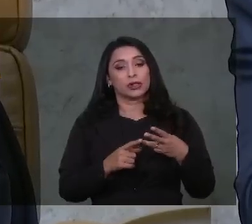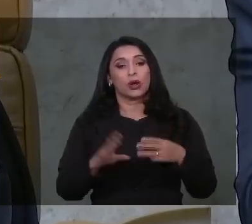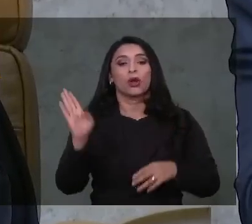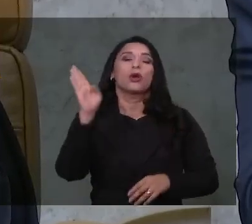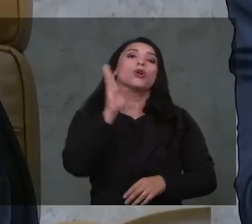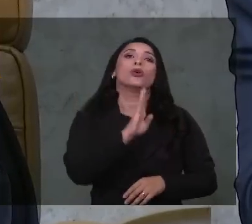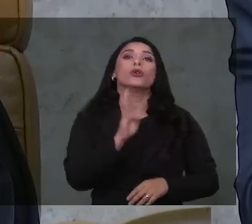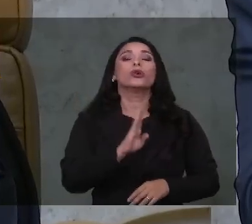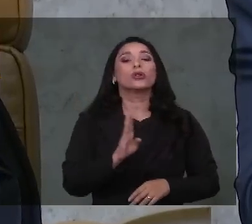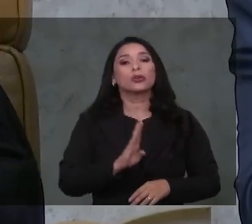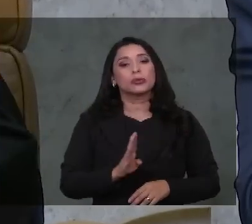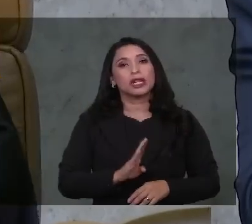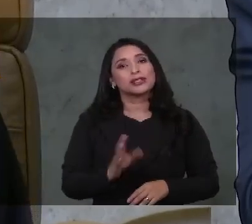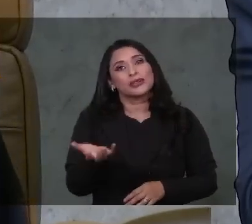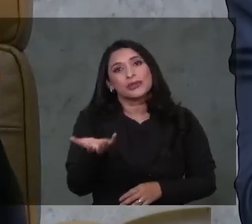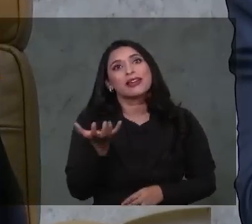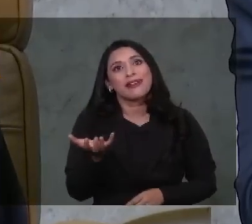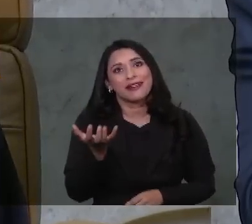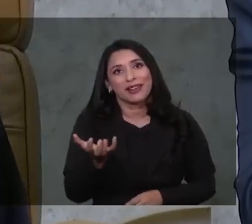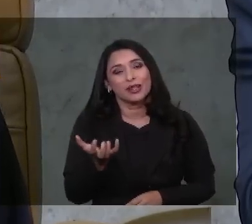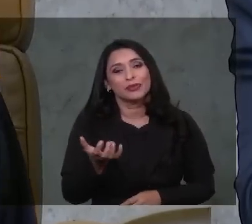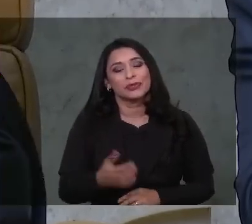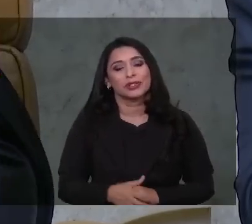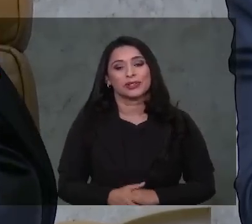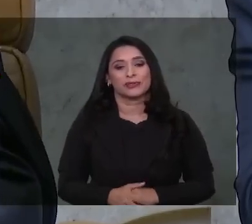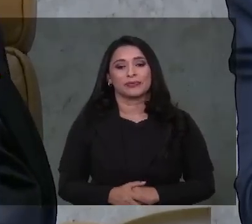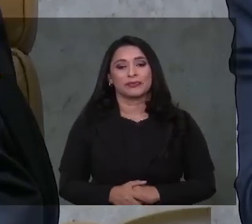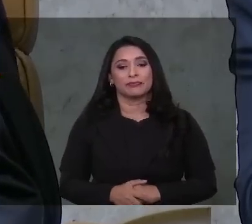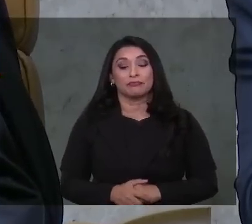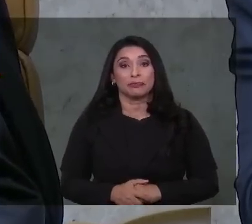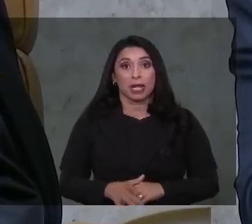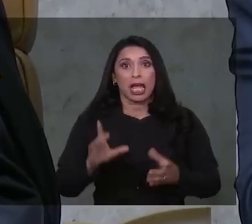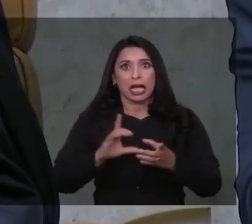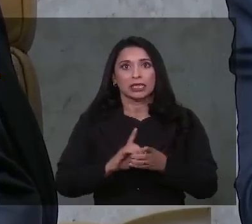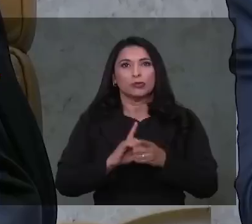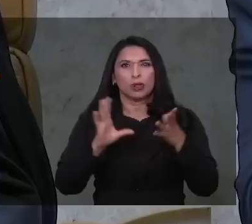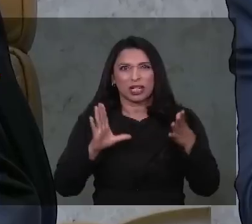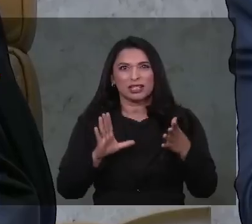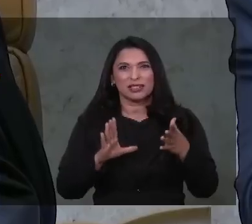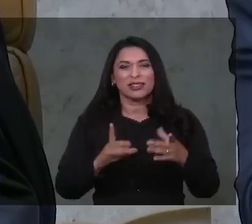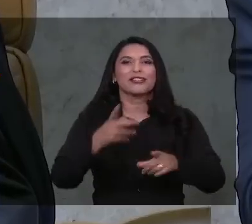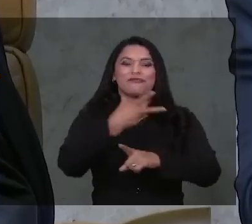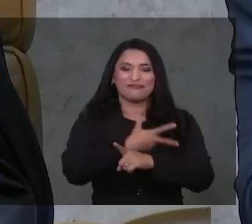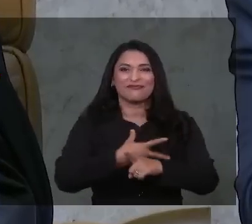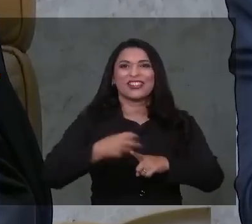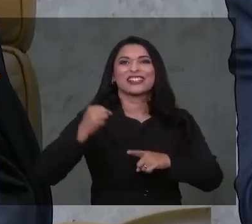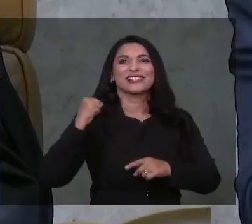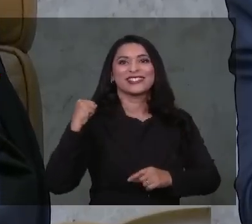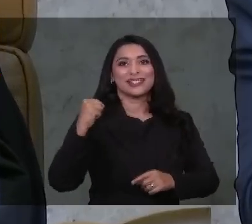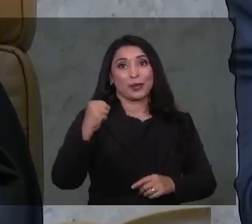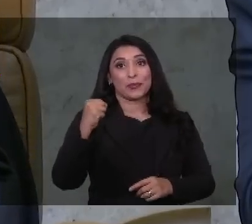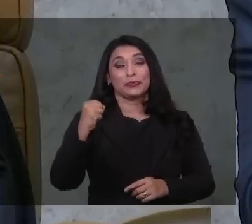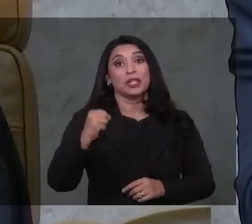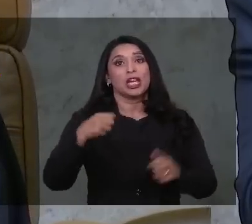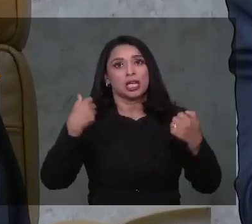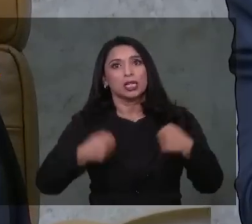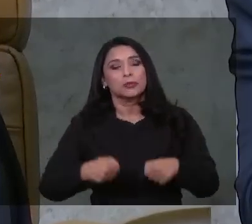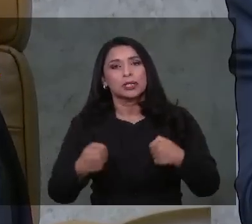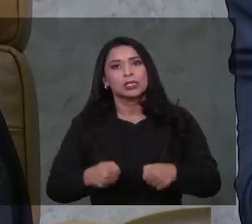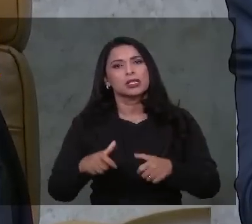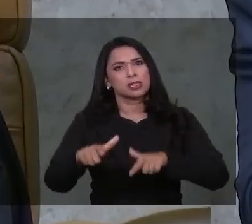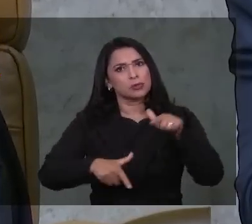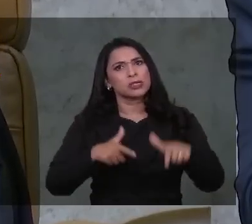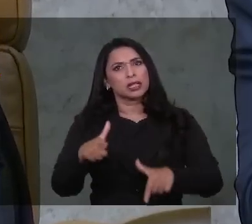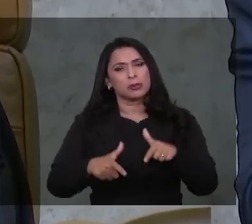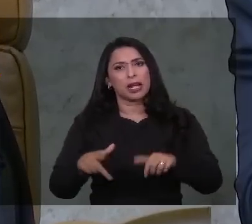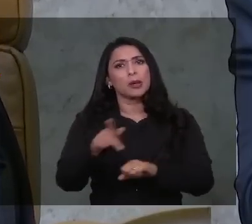o Brasil que queremos. A democracia venceu e precisamos trabalhar pela pacificação do